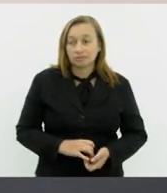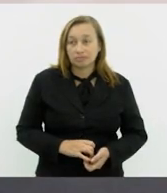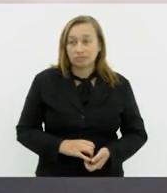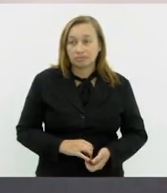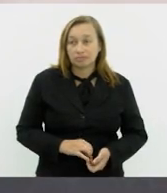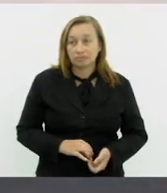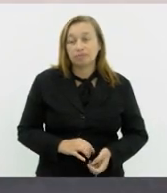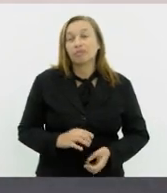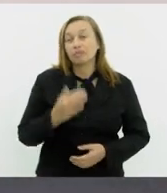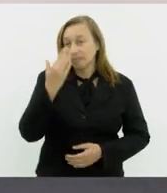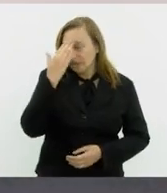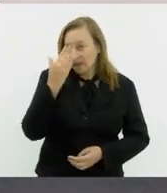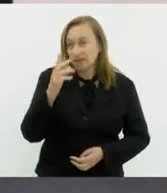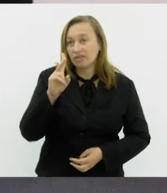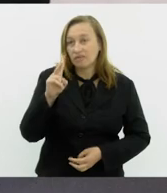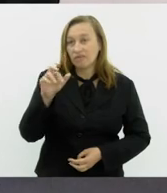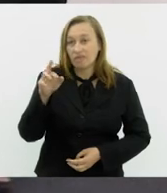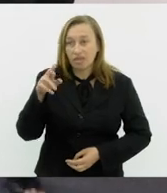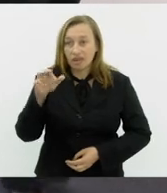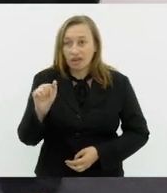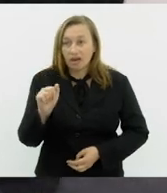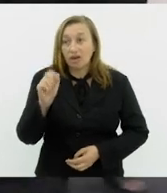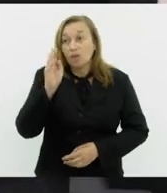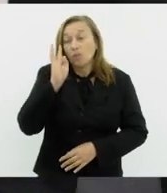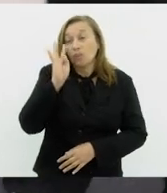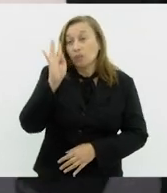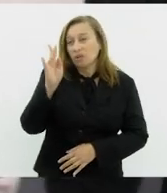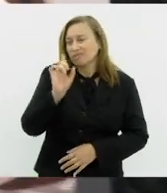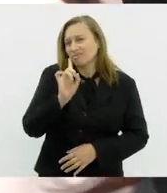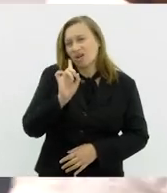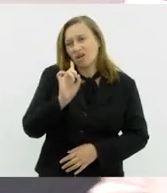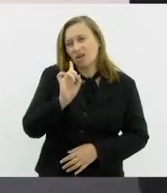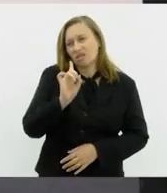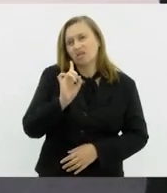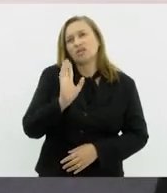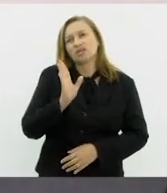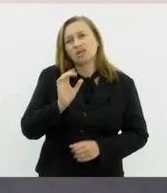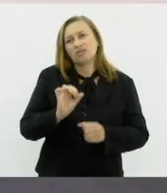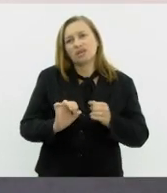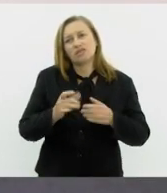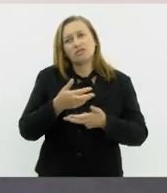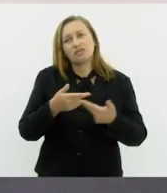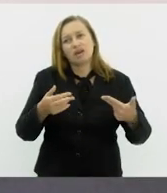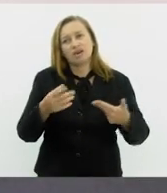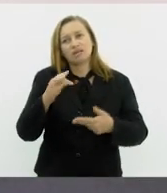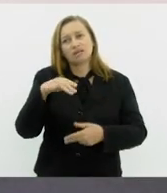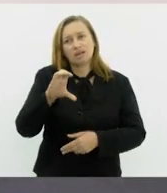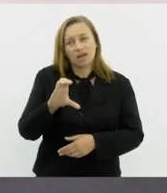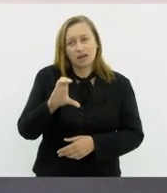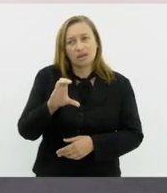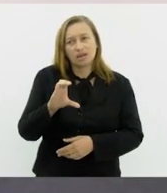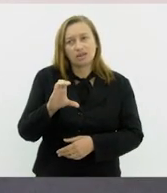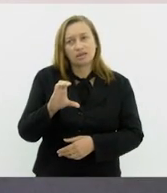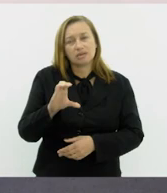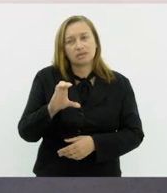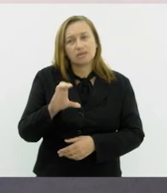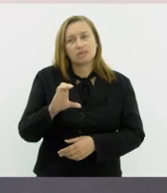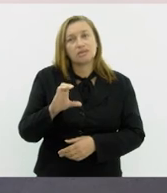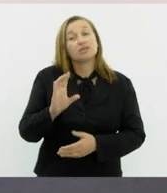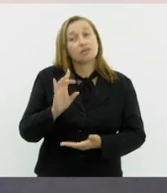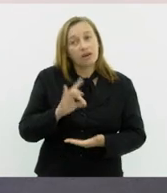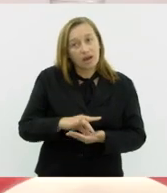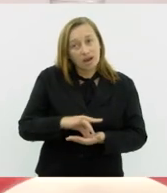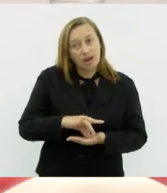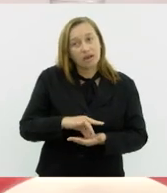Obrigado, senhora Vera. É uma fantasia, eu não diria que não, porque a gente já fez vários TACs, né? E eles não são bastante reais,